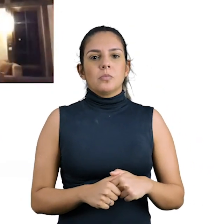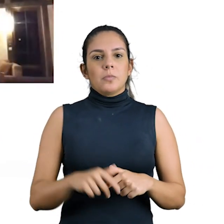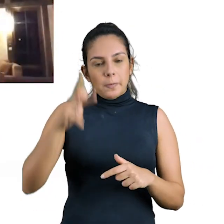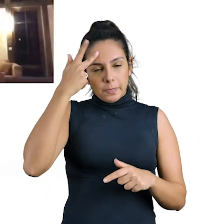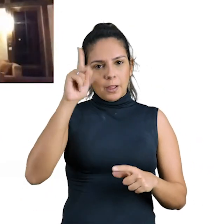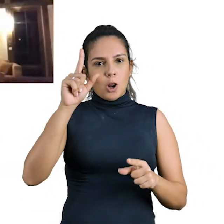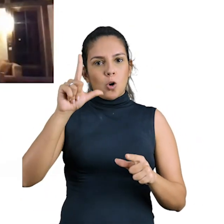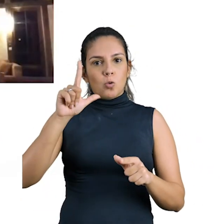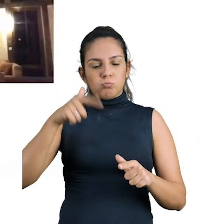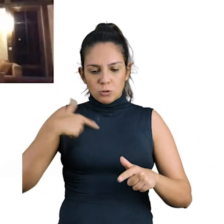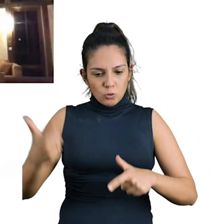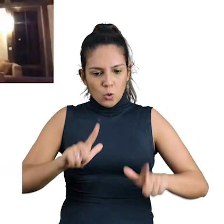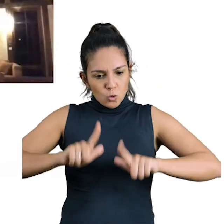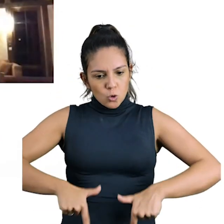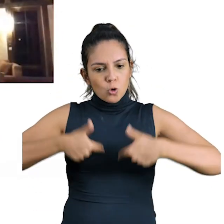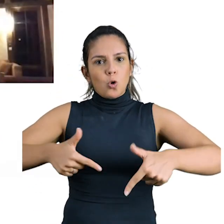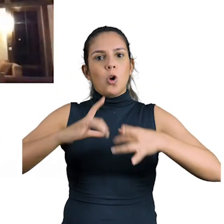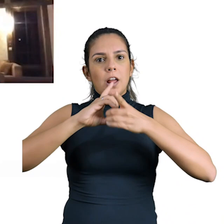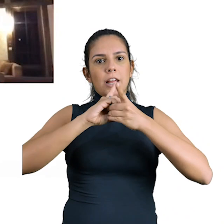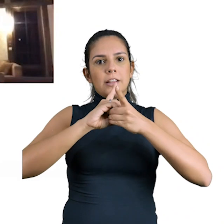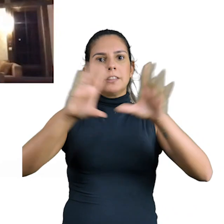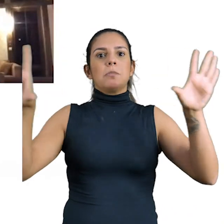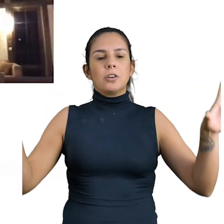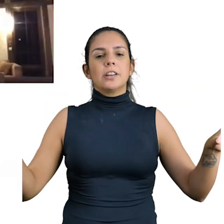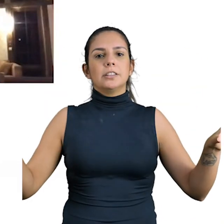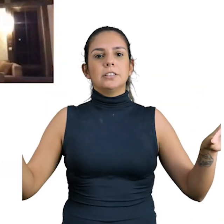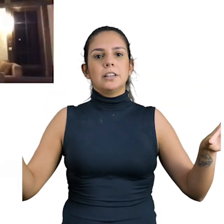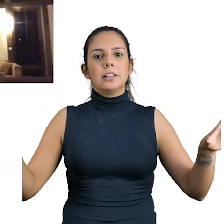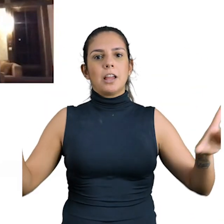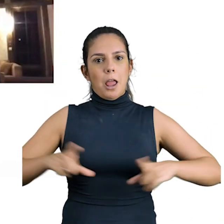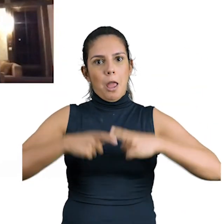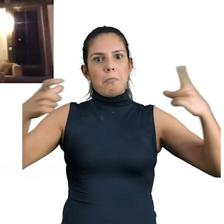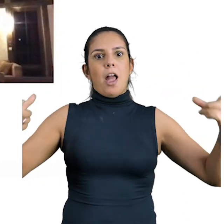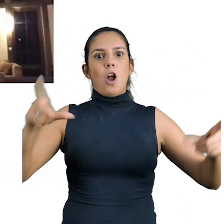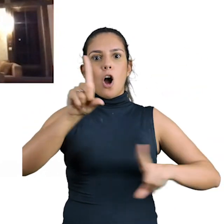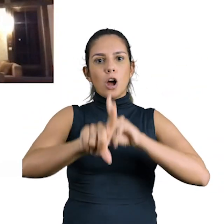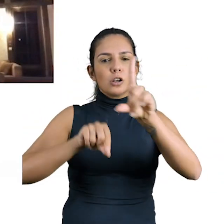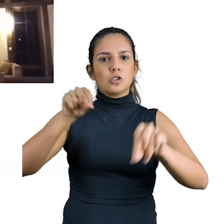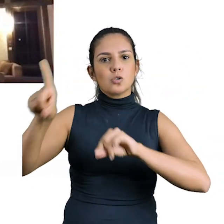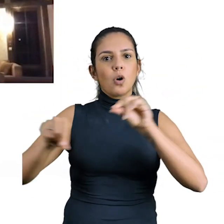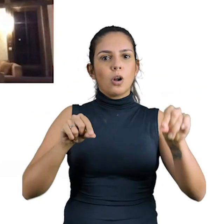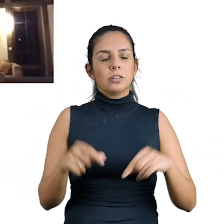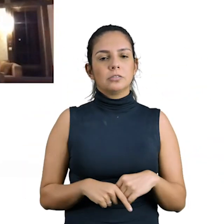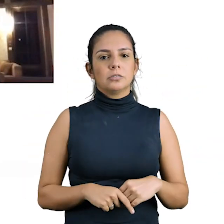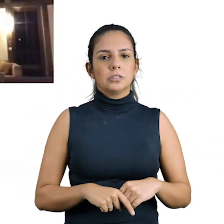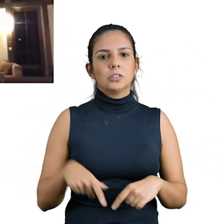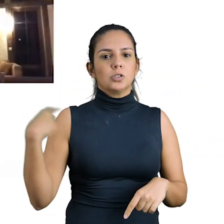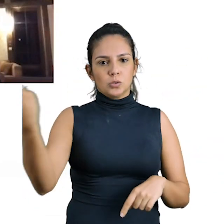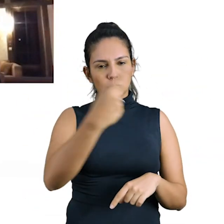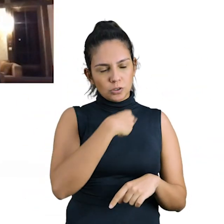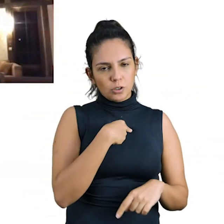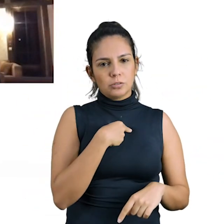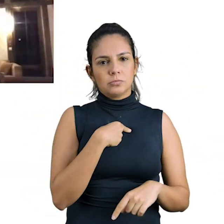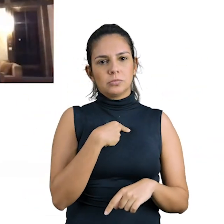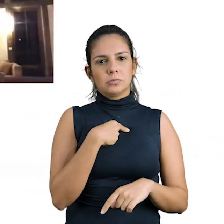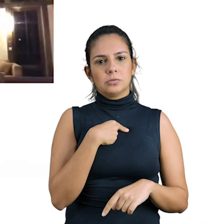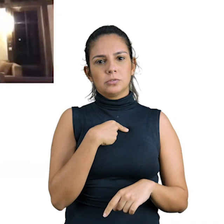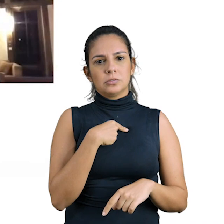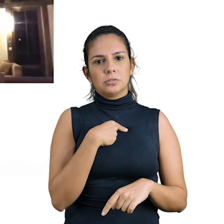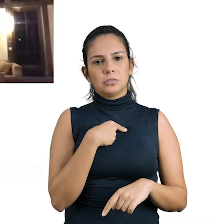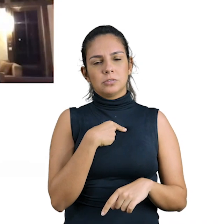pela democracia me parece muito fundamental, porque nós vivemos um momento que até os nossos conceitos têm